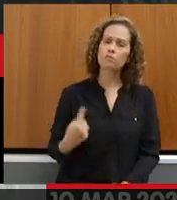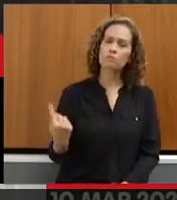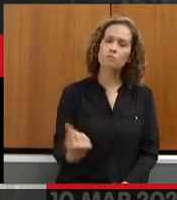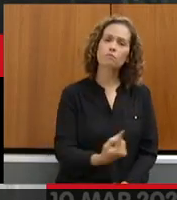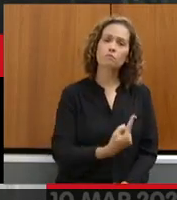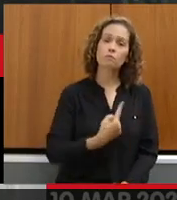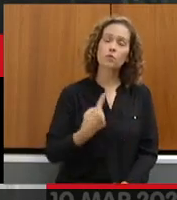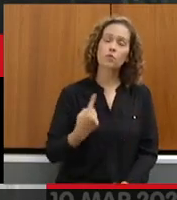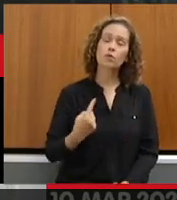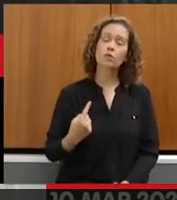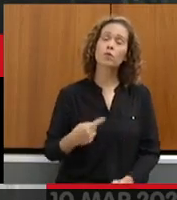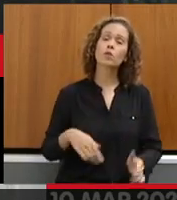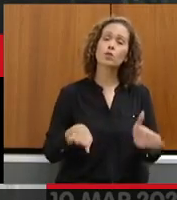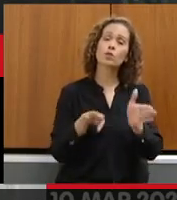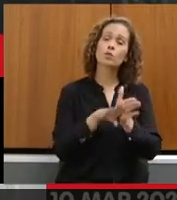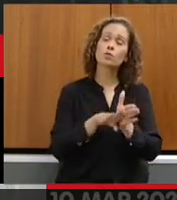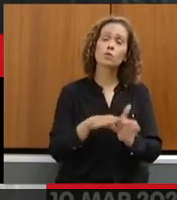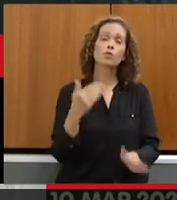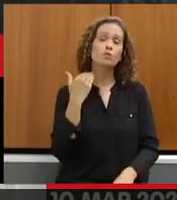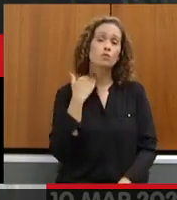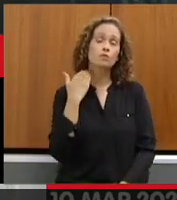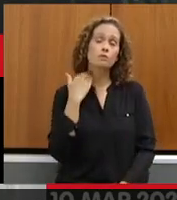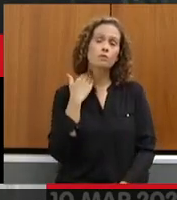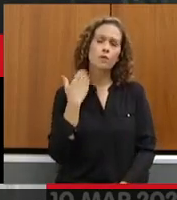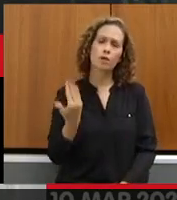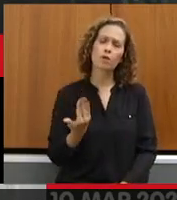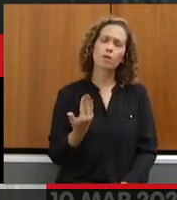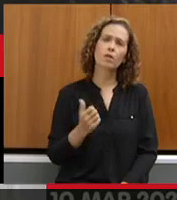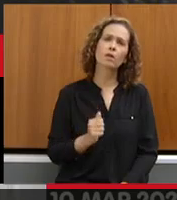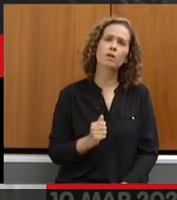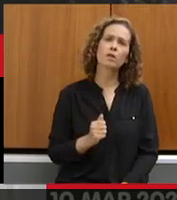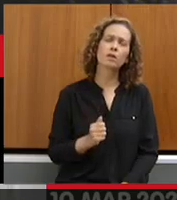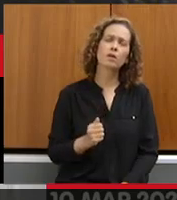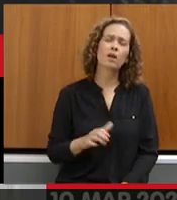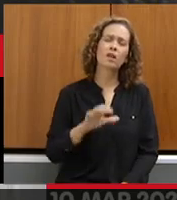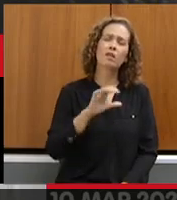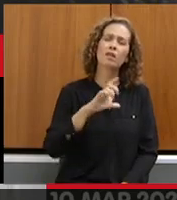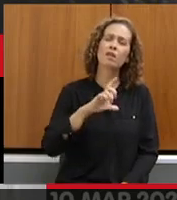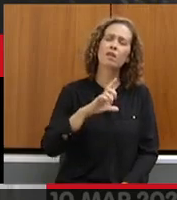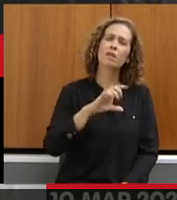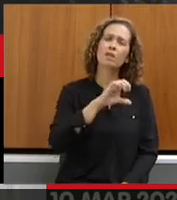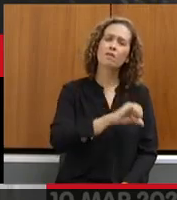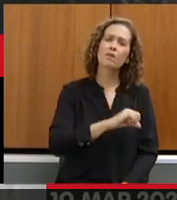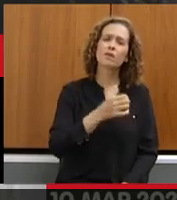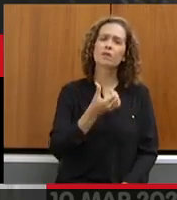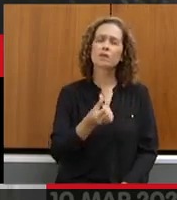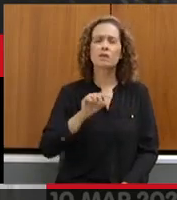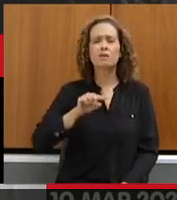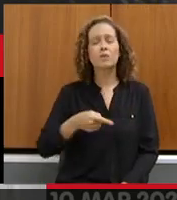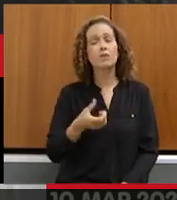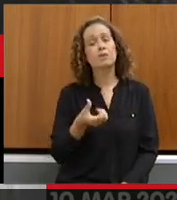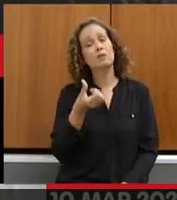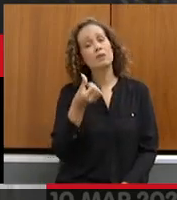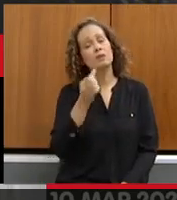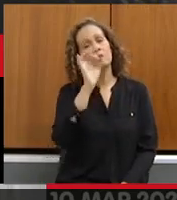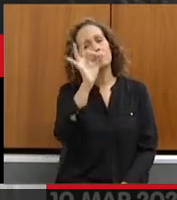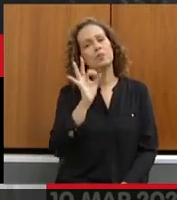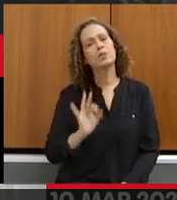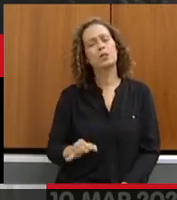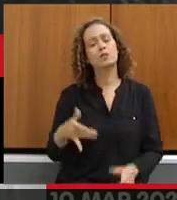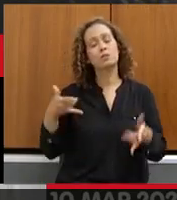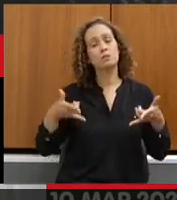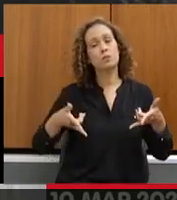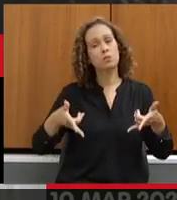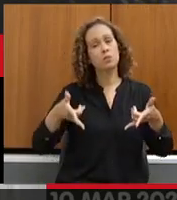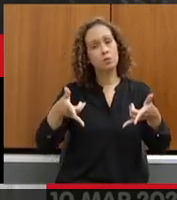chegamos em Juiz de Fora agora 90 96,6 por cento dos